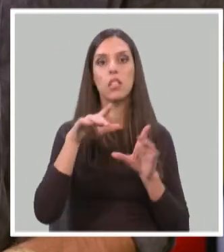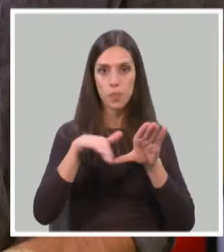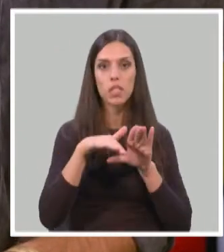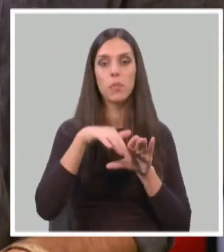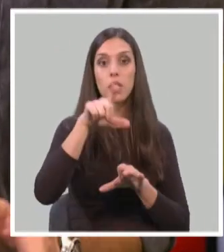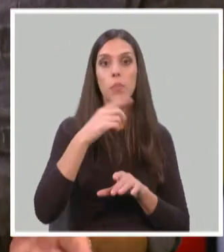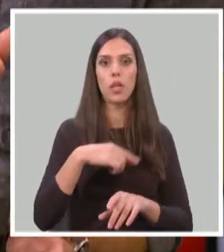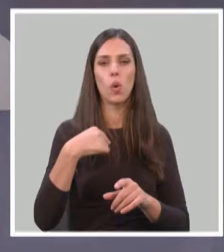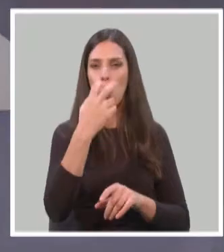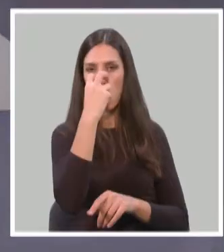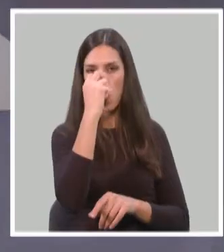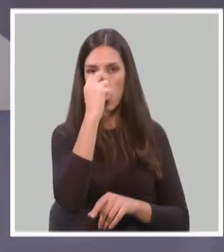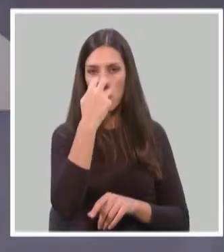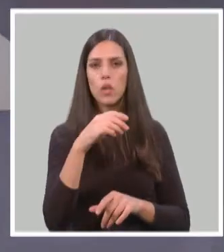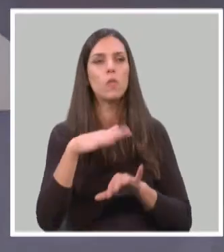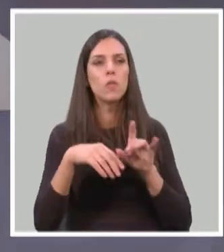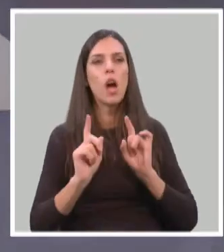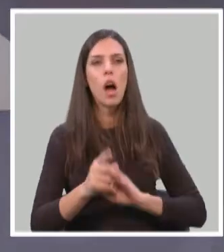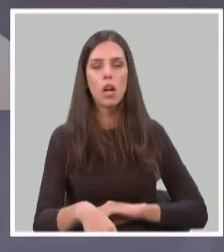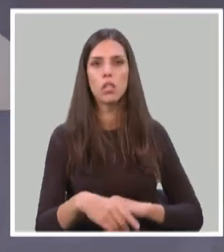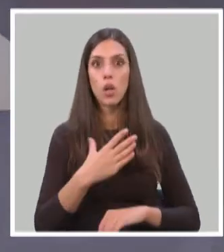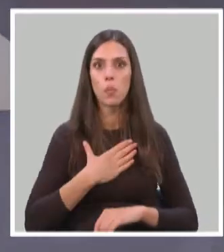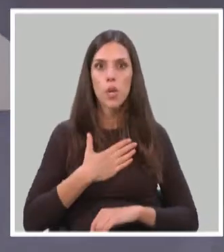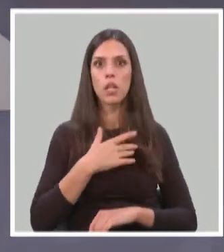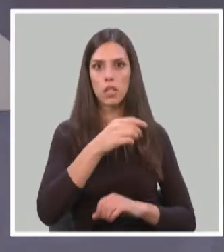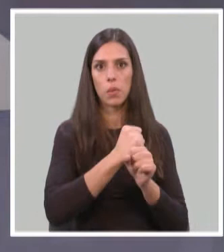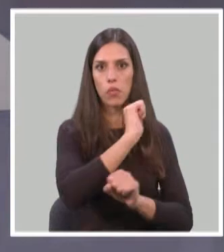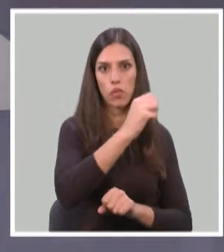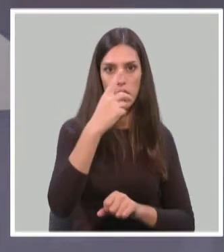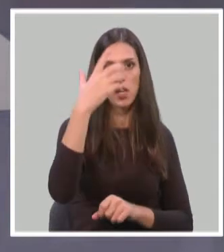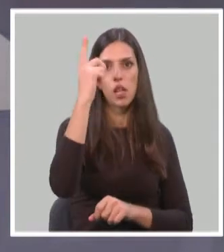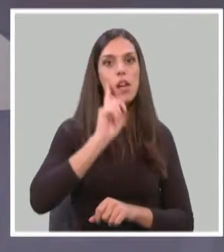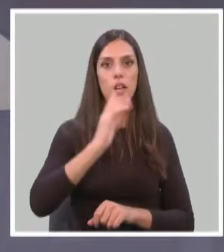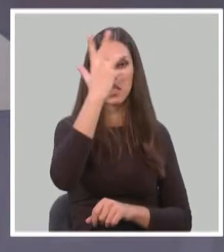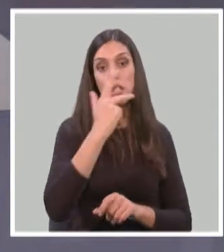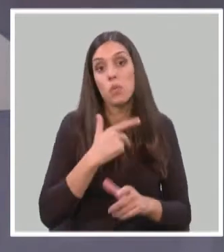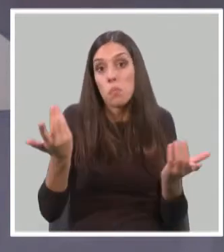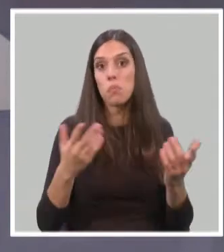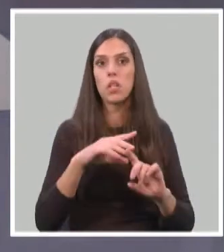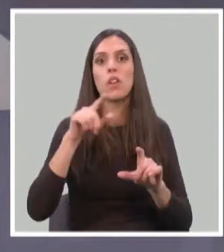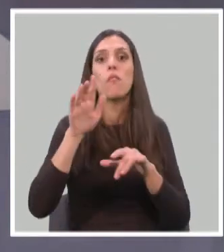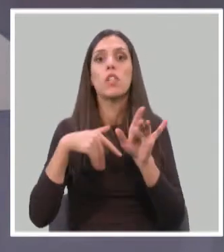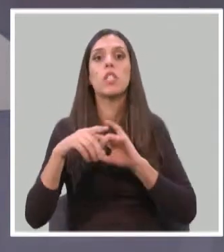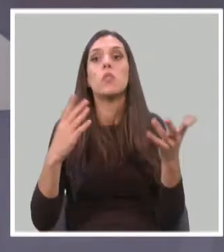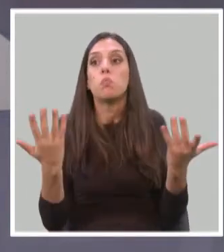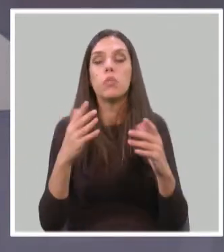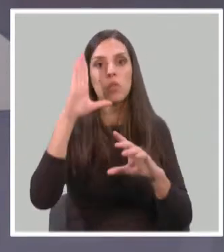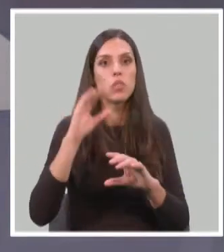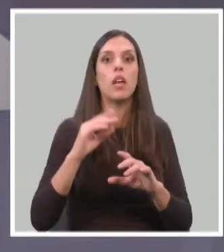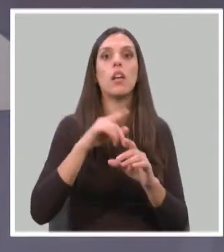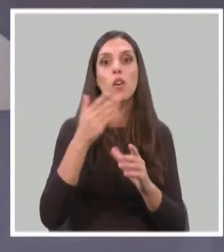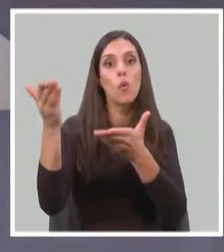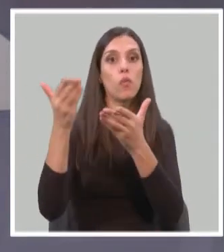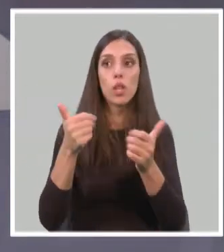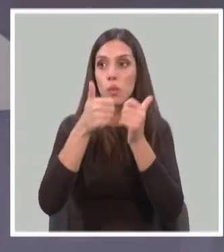atriz, mas não faço ideia do que é que ela vai fazer neste contexto. E pronto, chamo-vos a todos, convoco toda a gente para lá